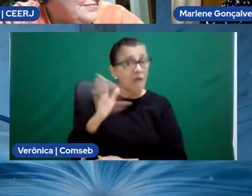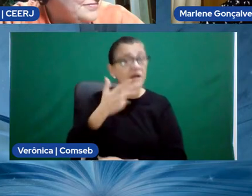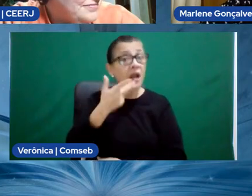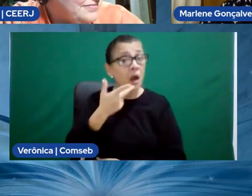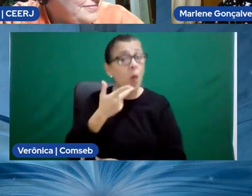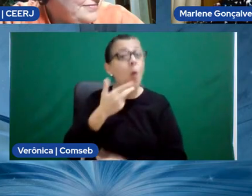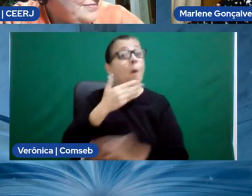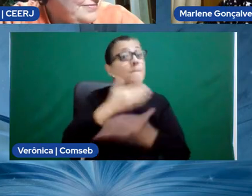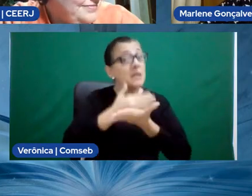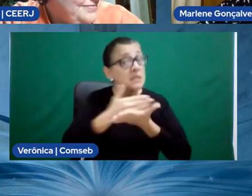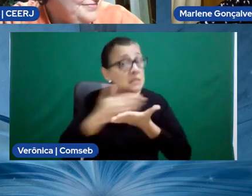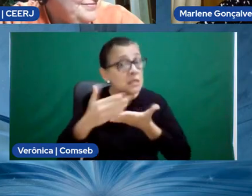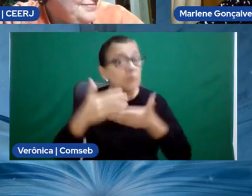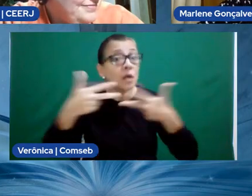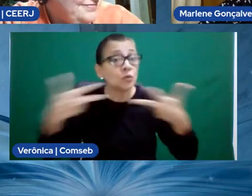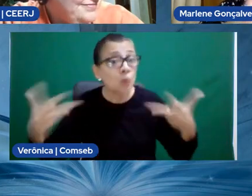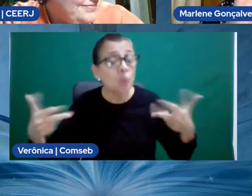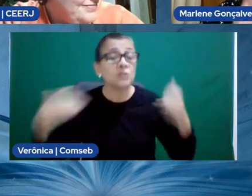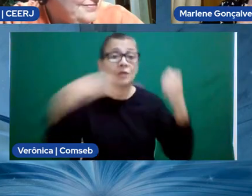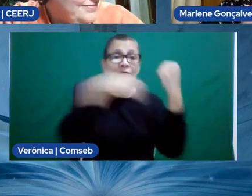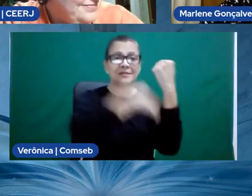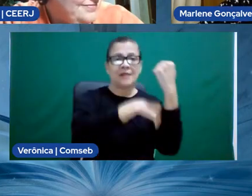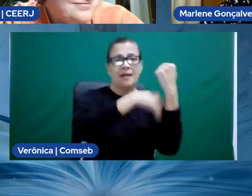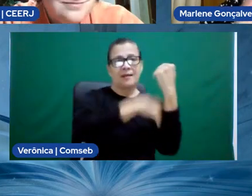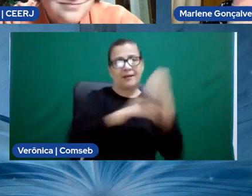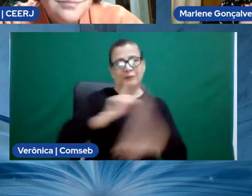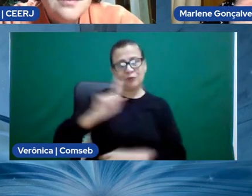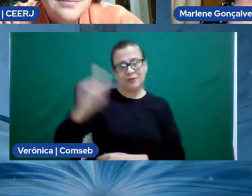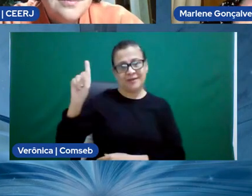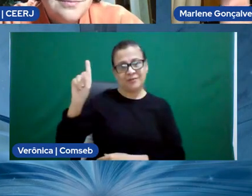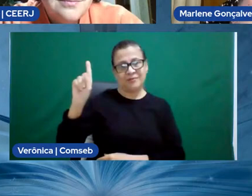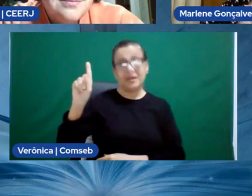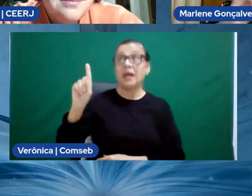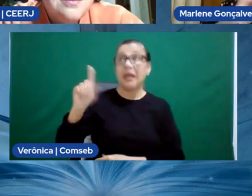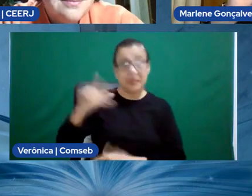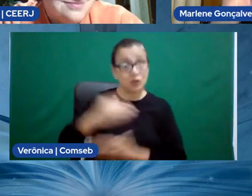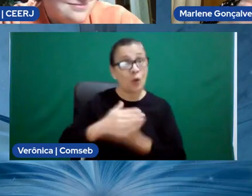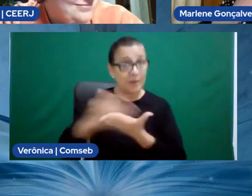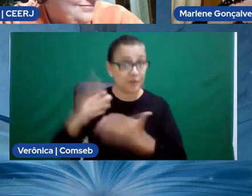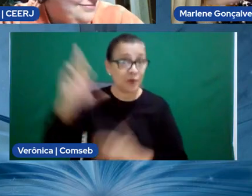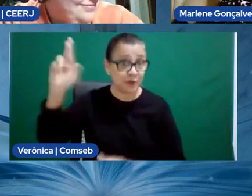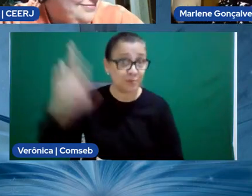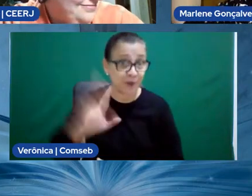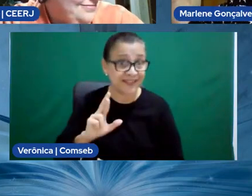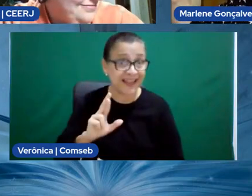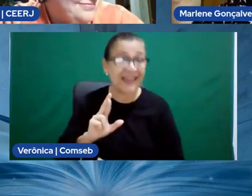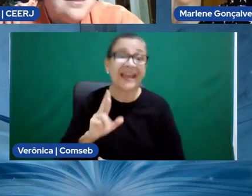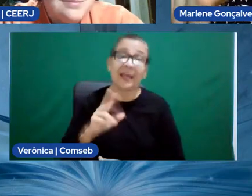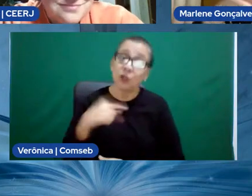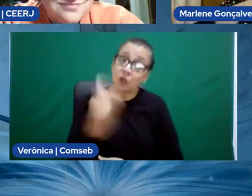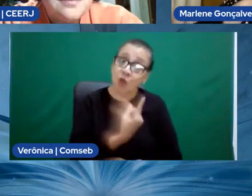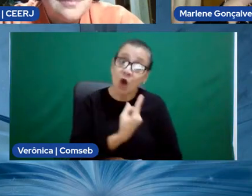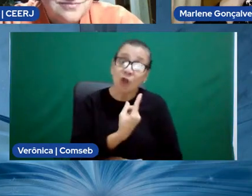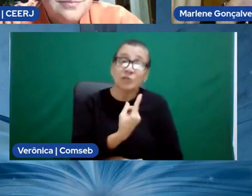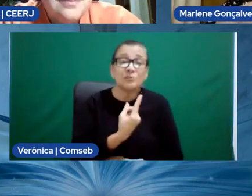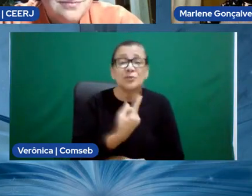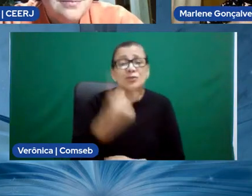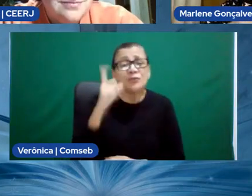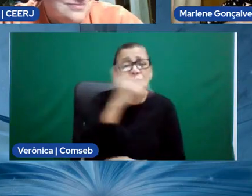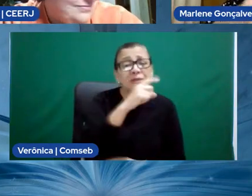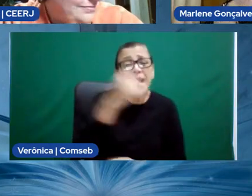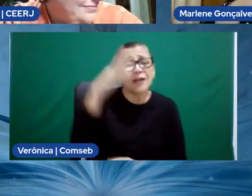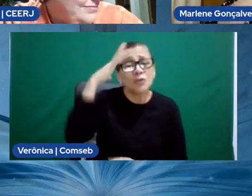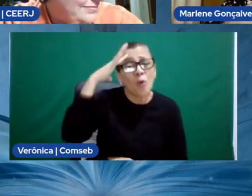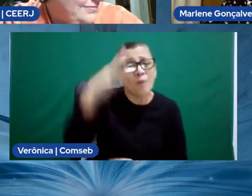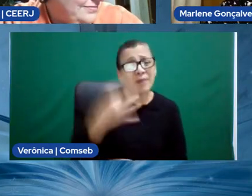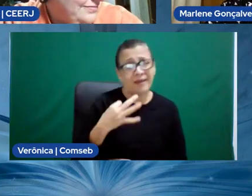princípio das coisas está nos segredos de Deus. Né? Eles começaram já a resposta dizendo um pouco da dificuldade da gente compreender e enxergar tudo. Mas